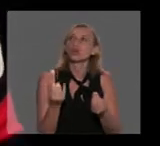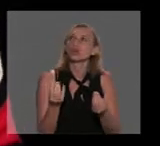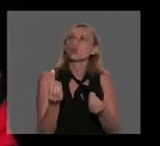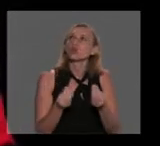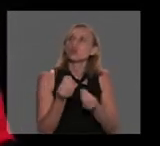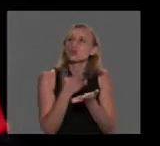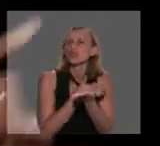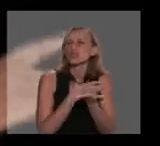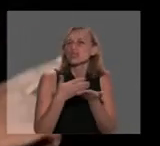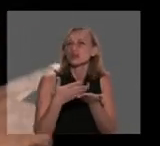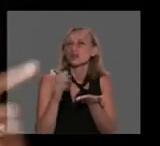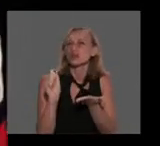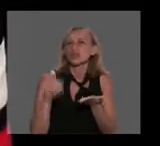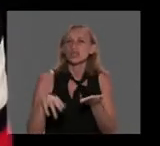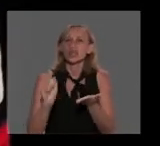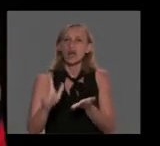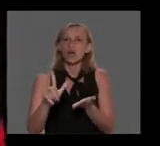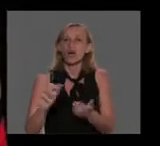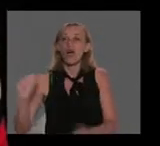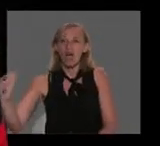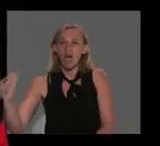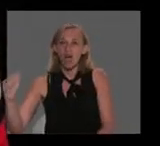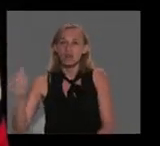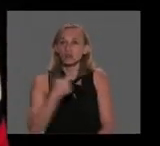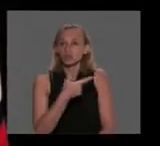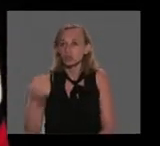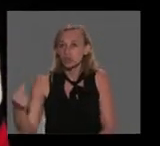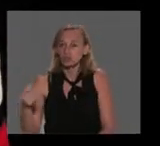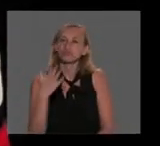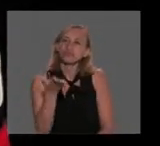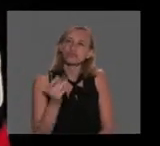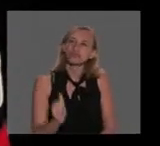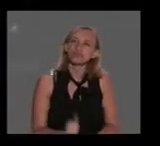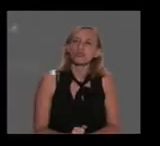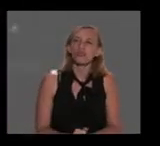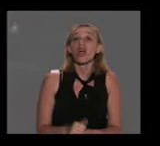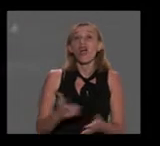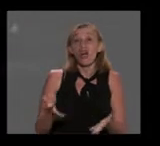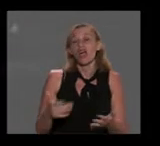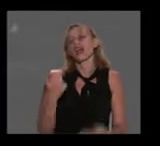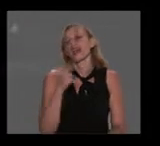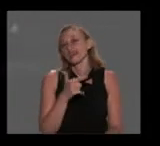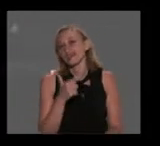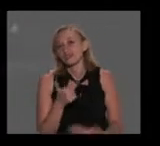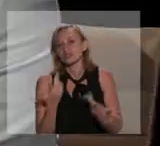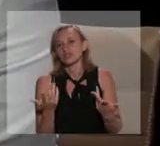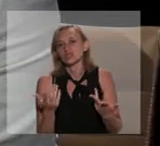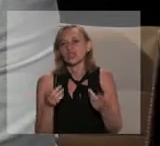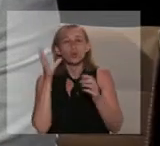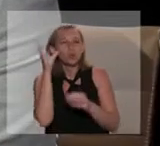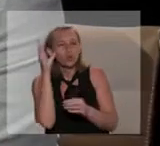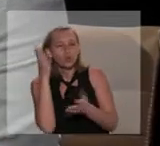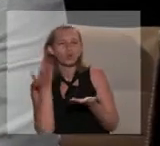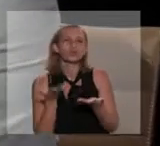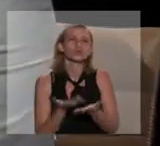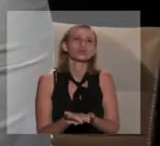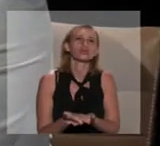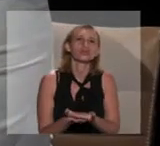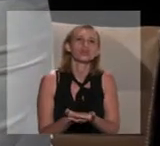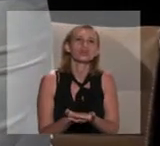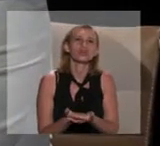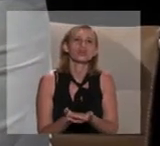Que é muito importante também, como a gente começa o canal lá em 2000. Porque assim, é engraçado,